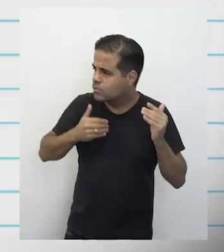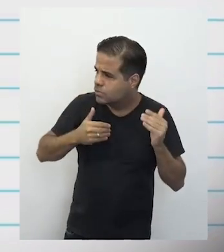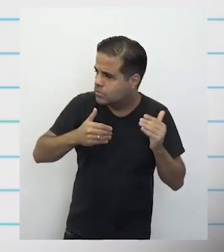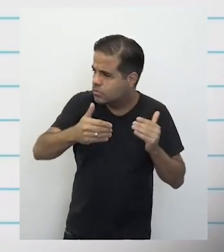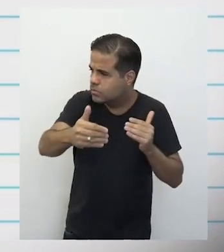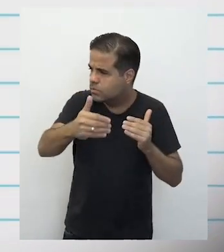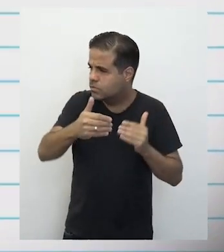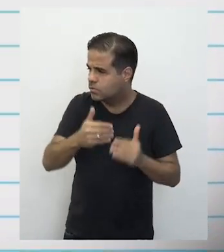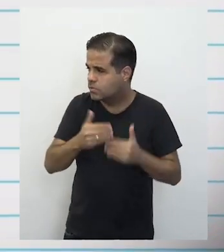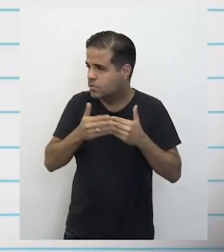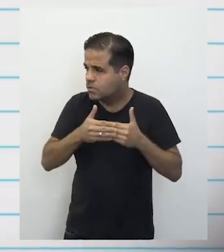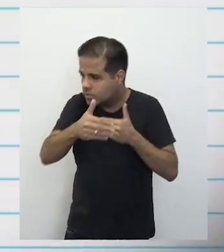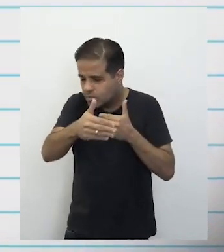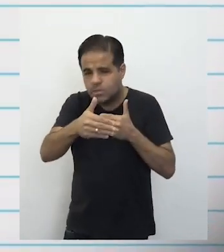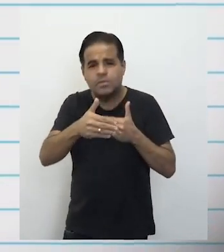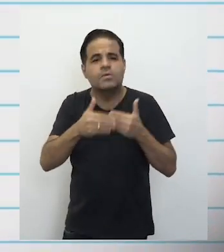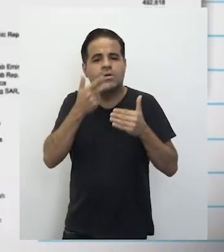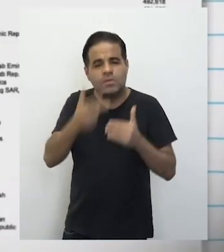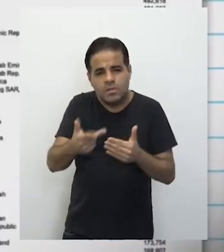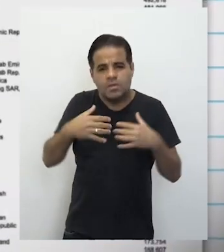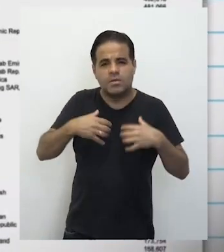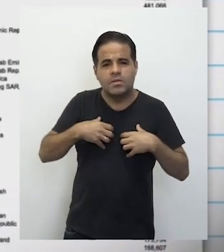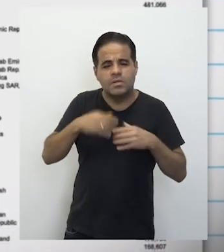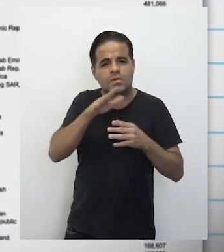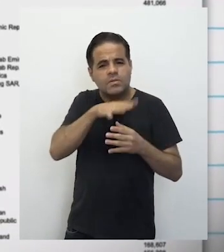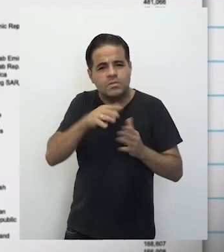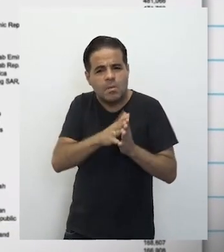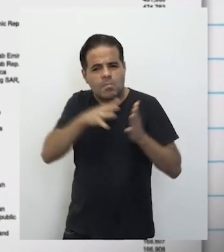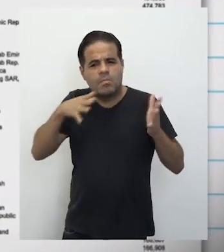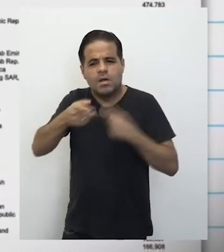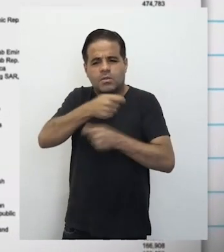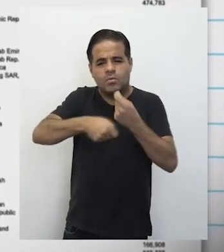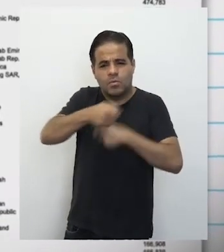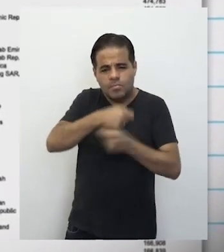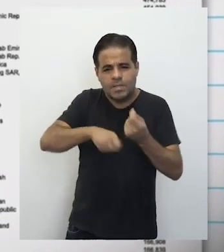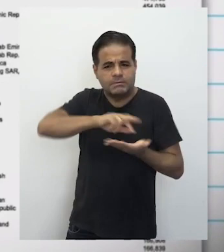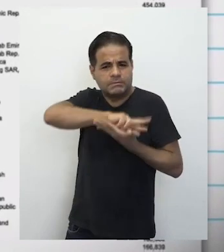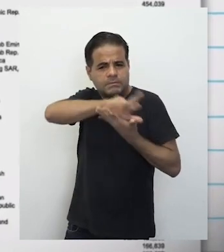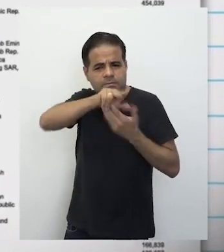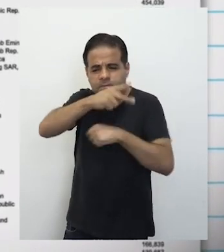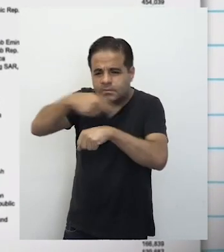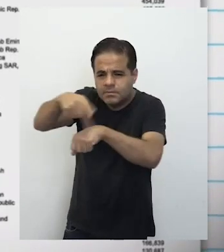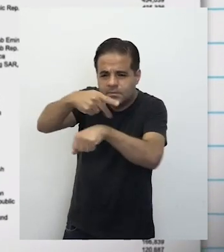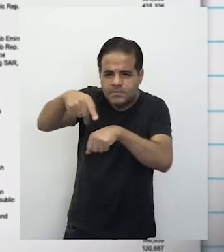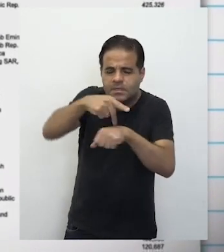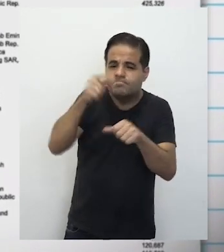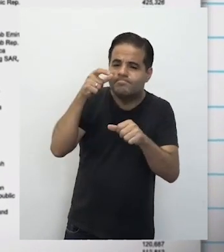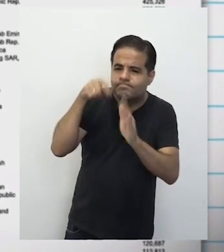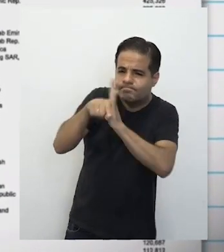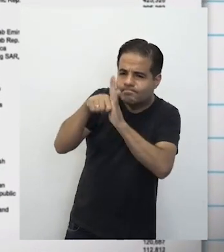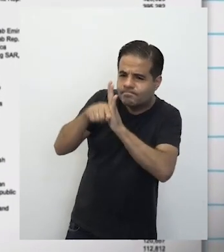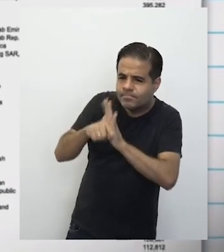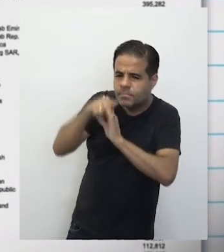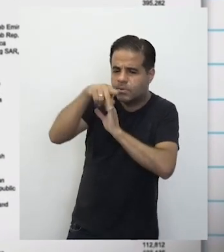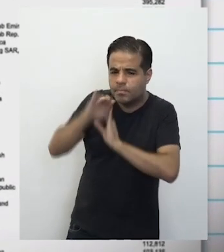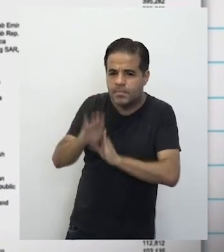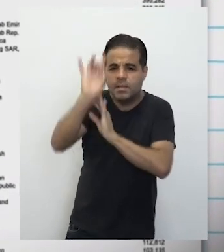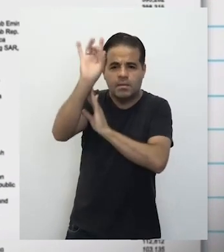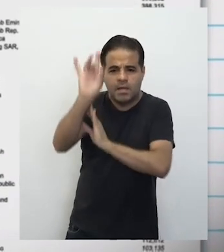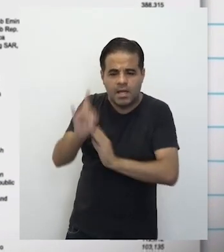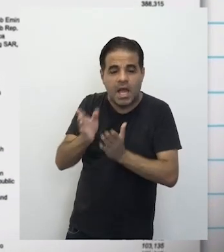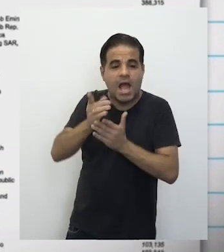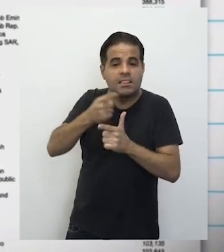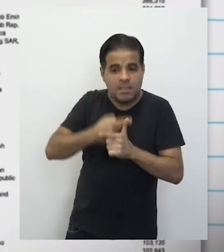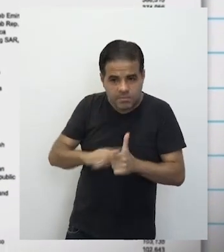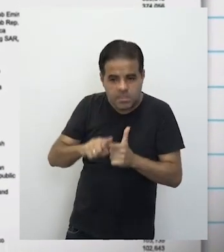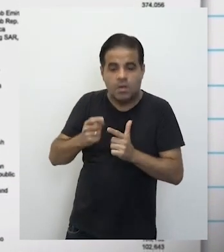desempenho ano a ano, fazer comparações internacionais do tamanho das economias dos diversos países, analisar o PIB per capita, divisão do